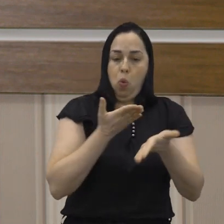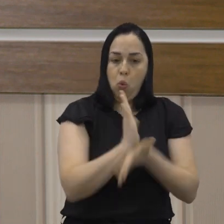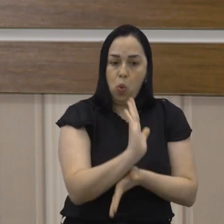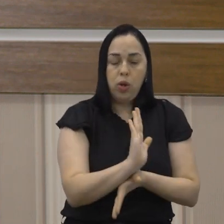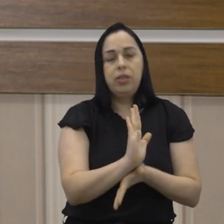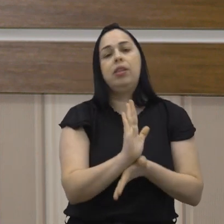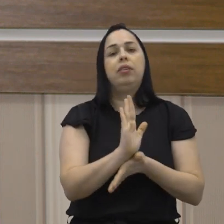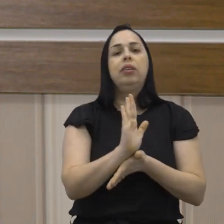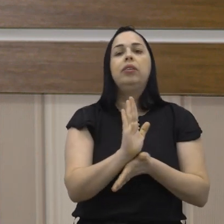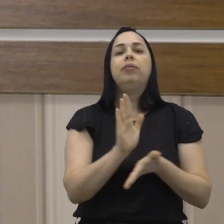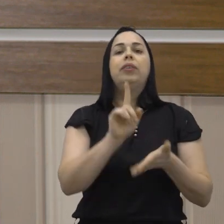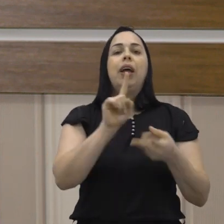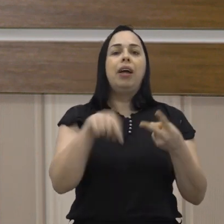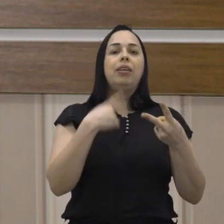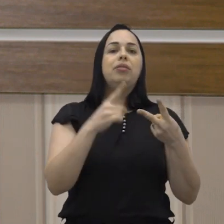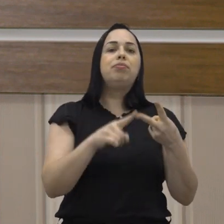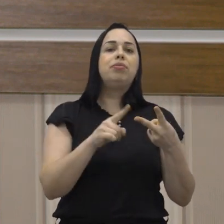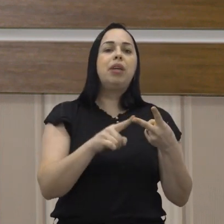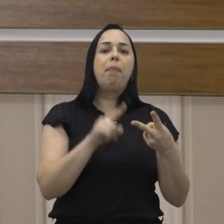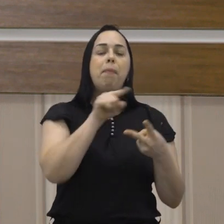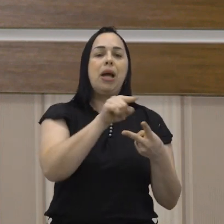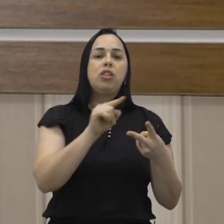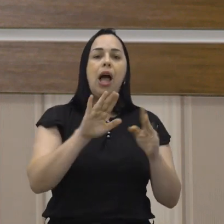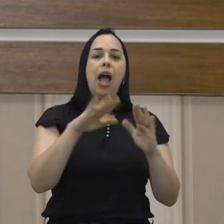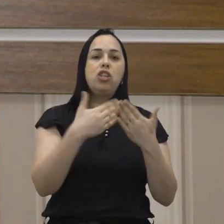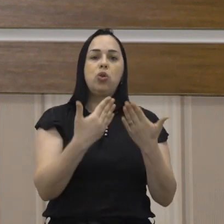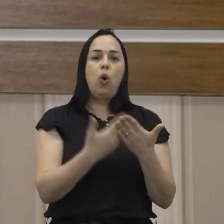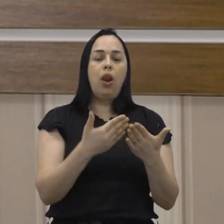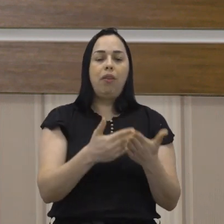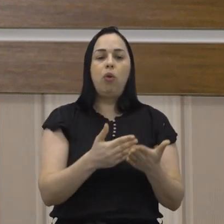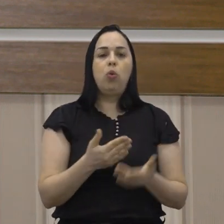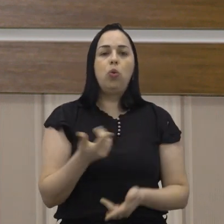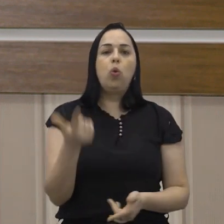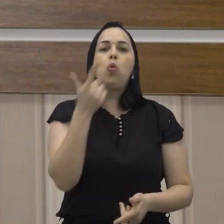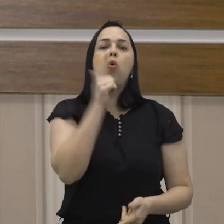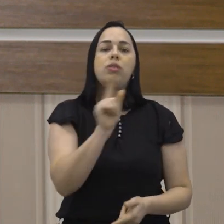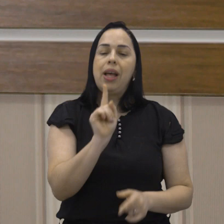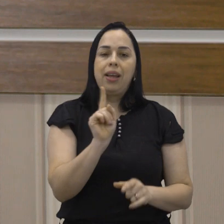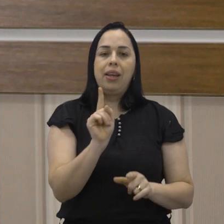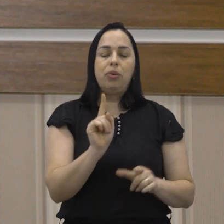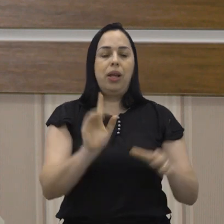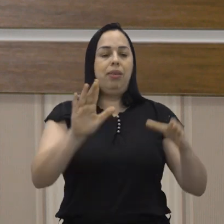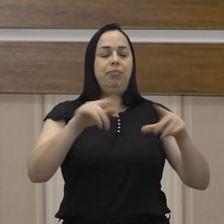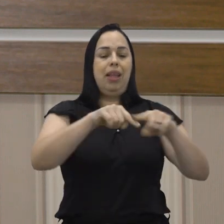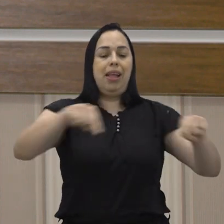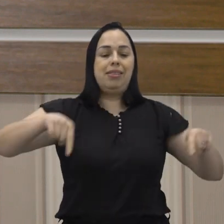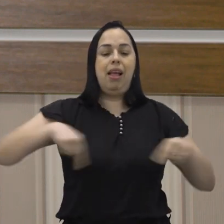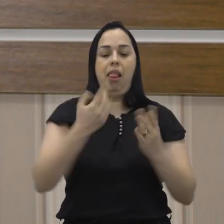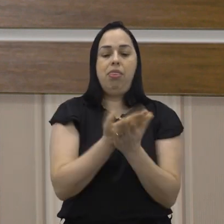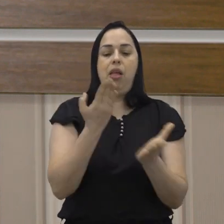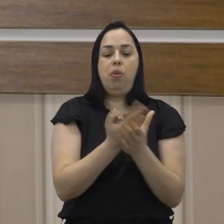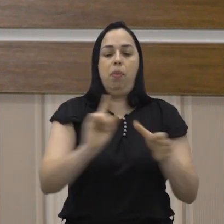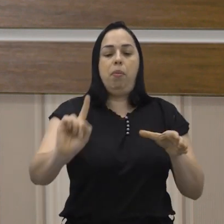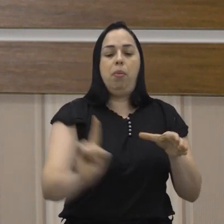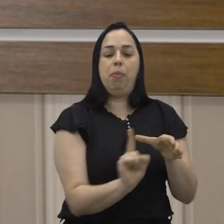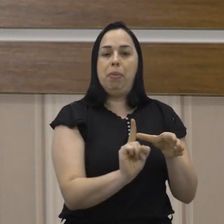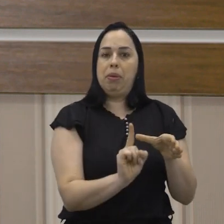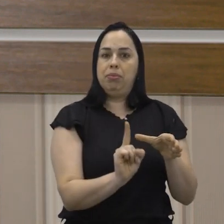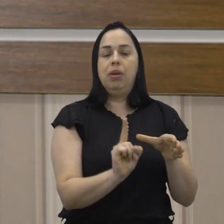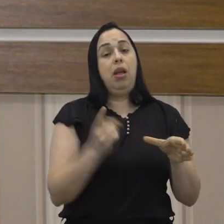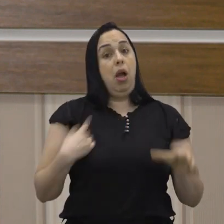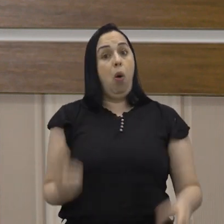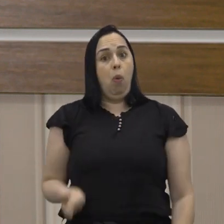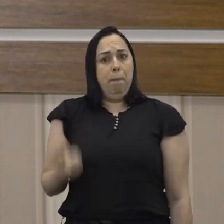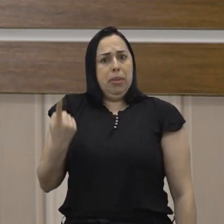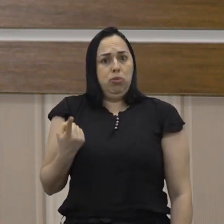no colégio, independente do horário, e o colégio não consegue manter aquela criança em sala de aula, que é